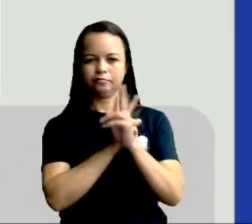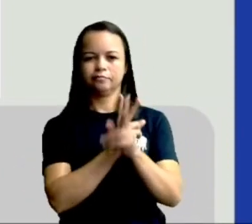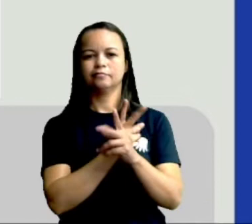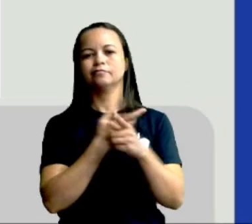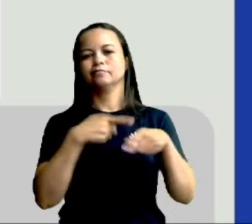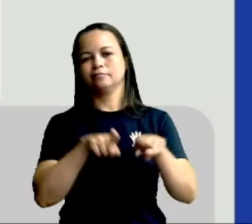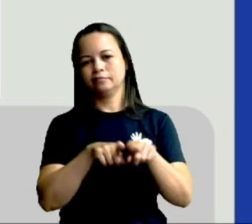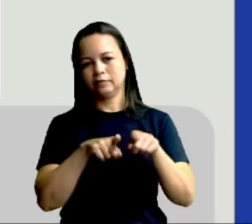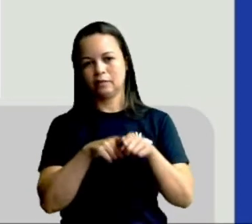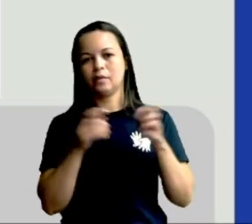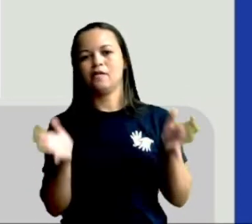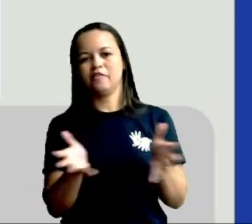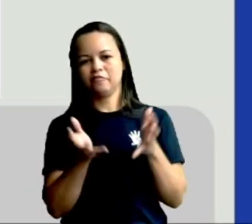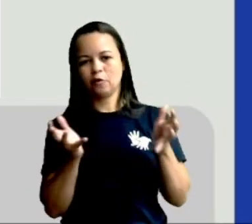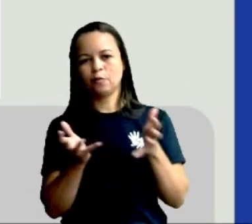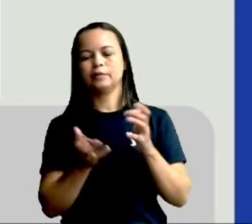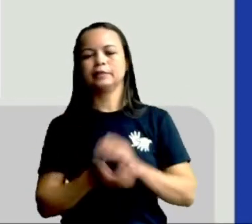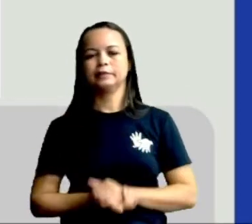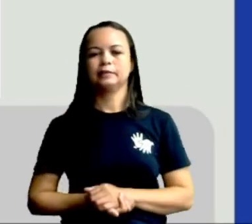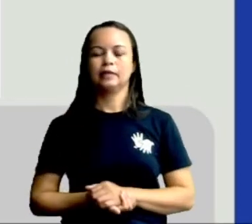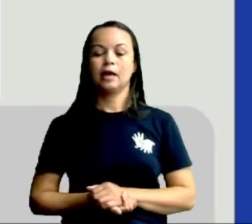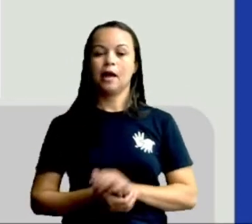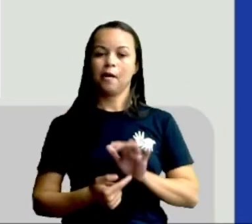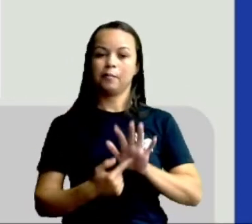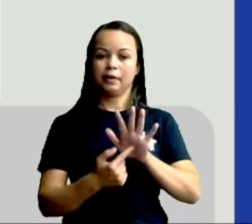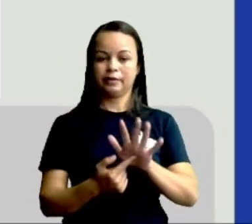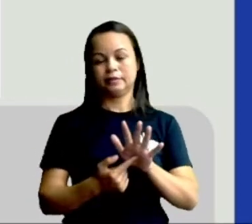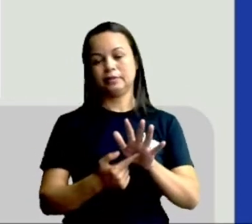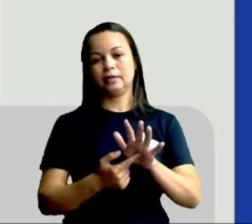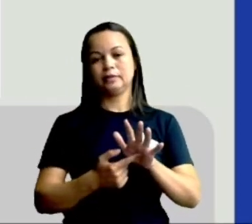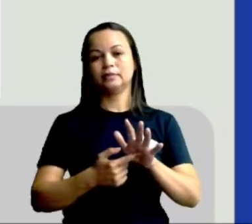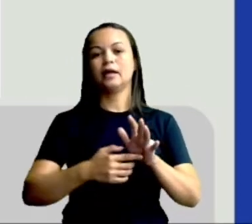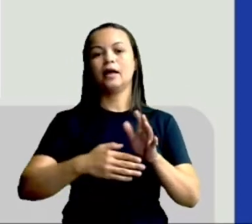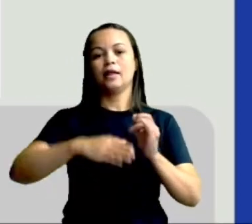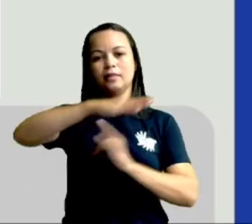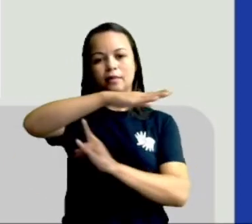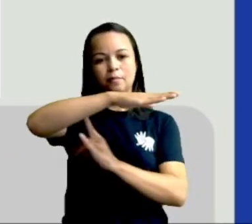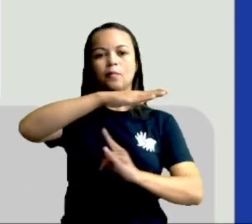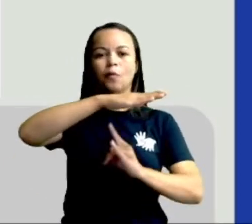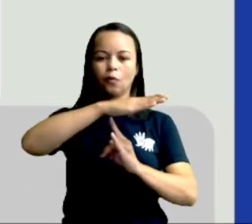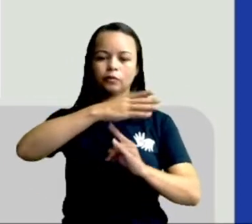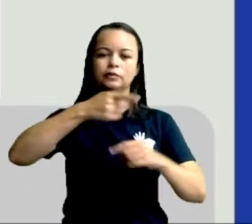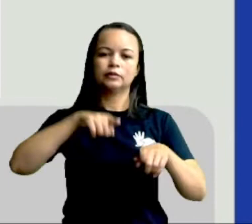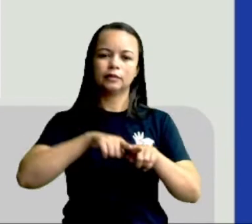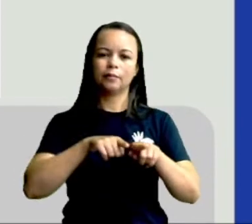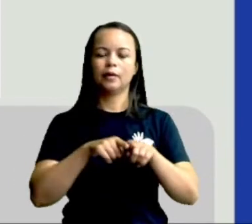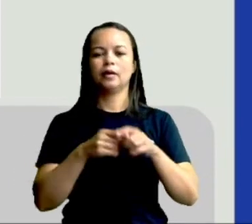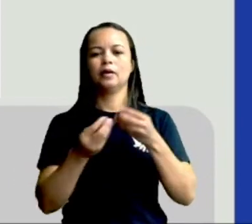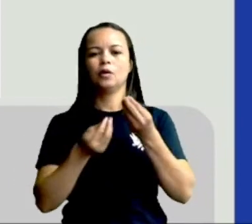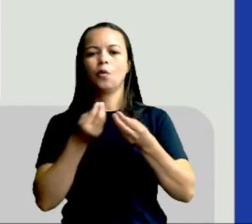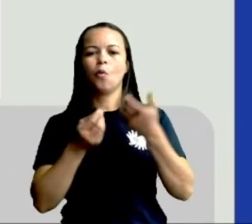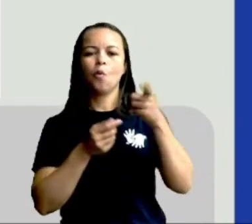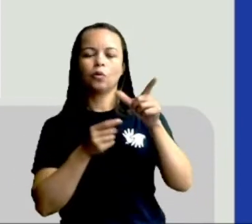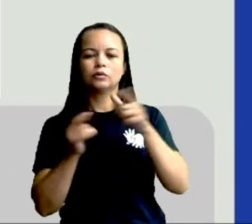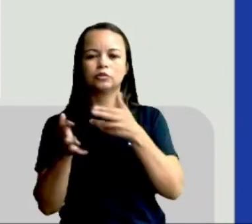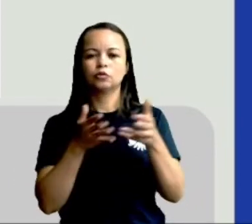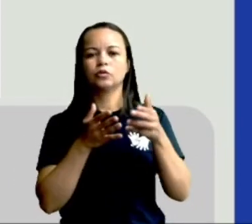tudo isso influencia. A presença ou não de pontes e outros obstáculos, como cachoeiras